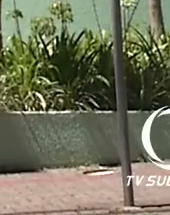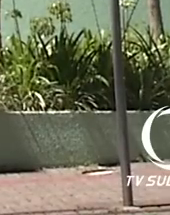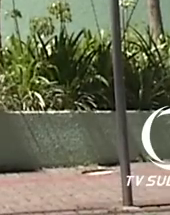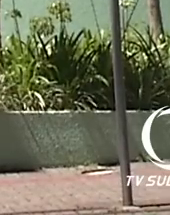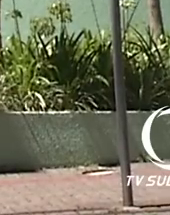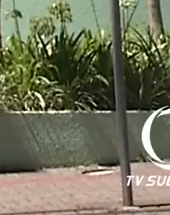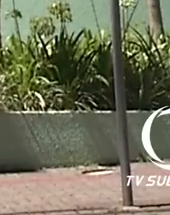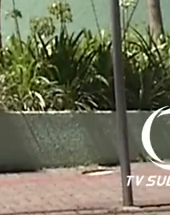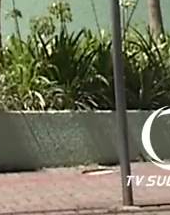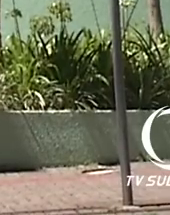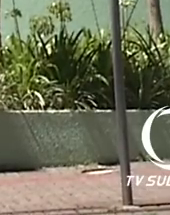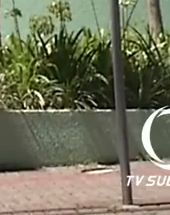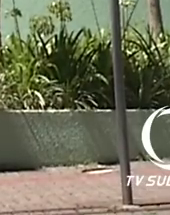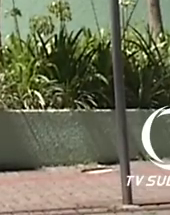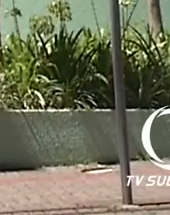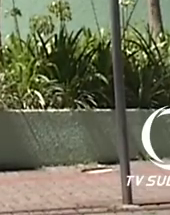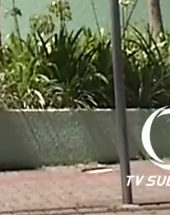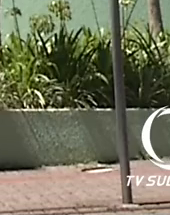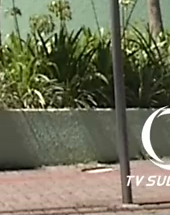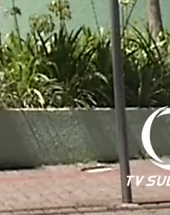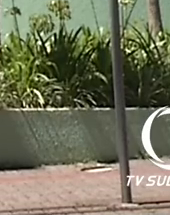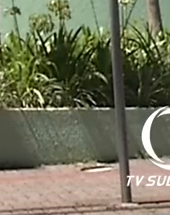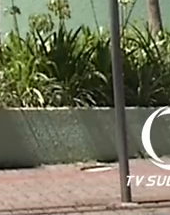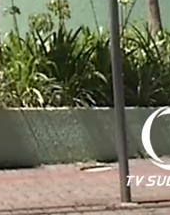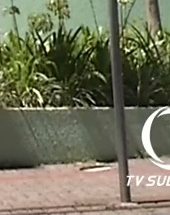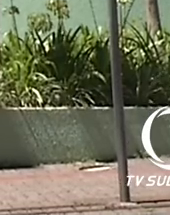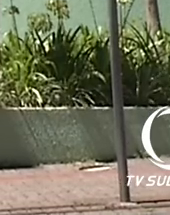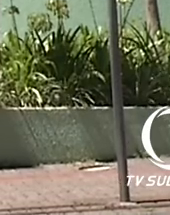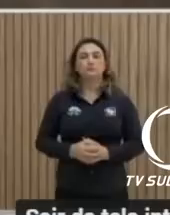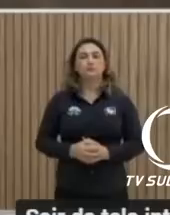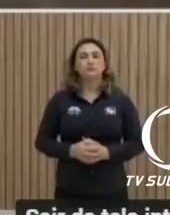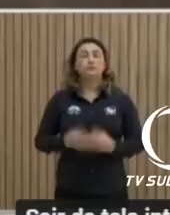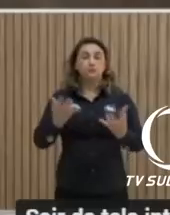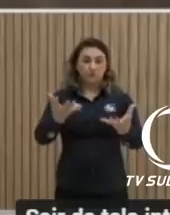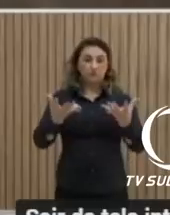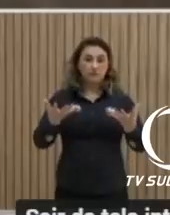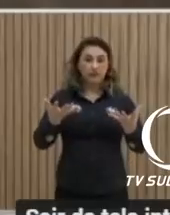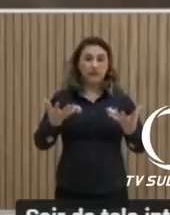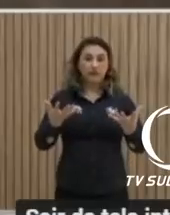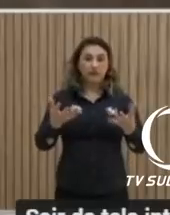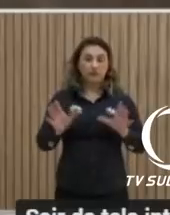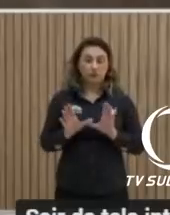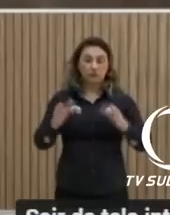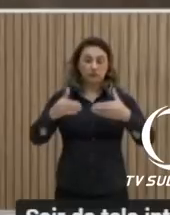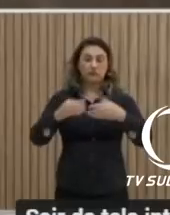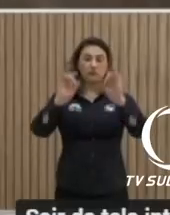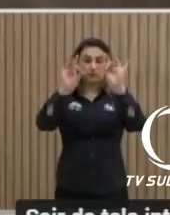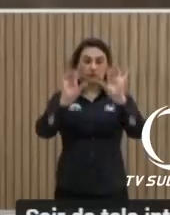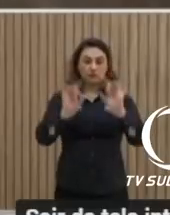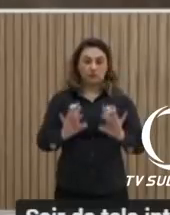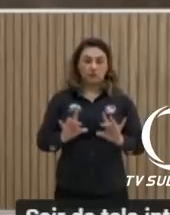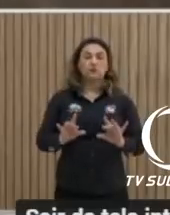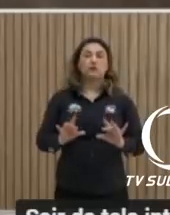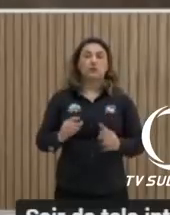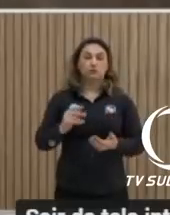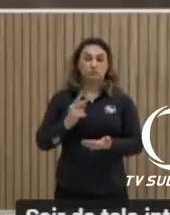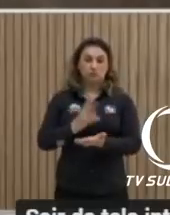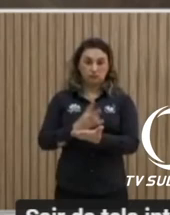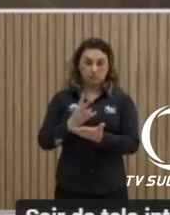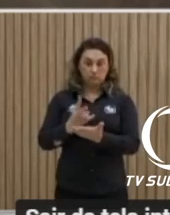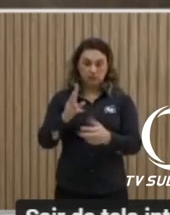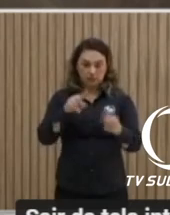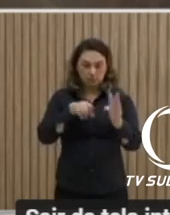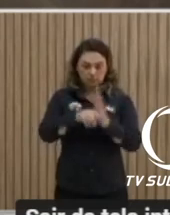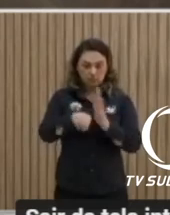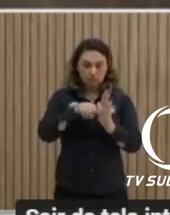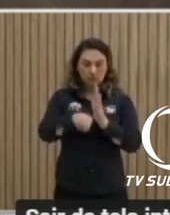3 comissões especiais de inquérito. Requerem a instauração de comissão especial de inquérito para apuração dos fatos